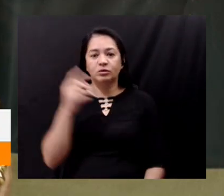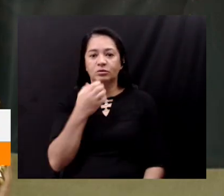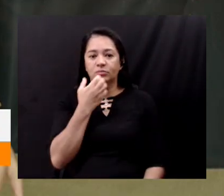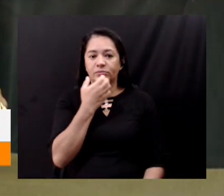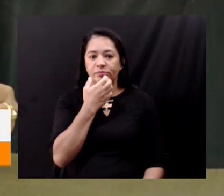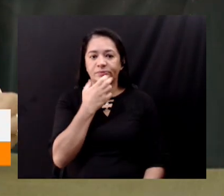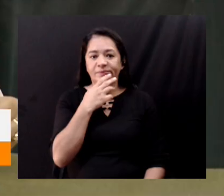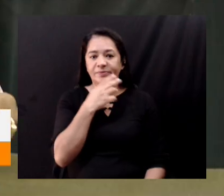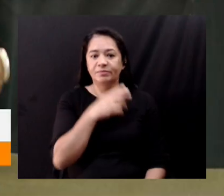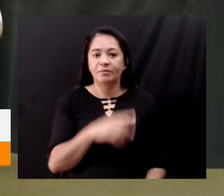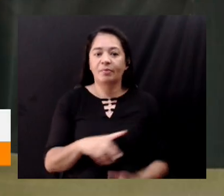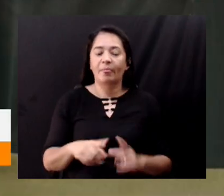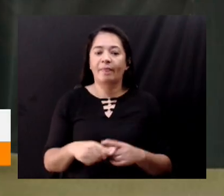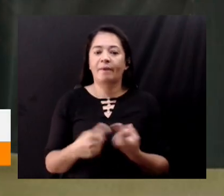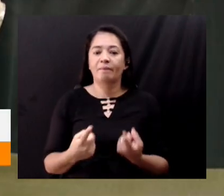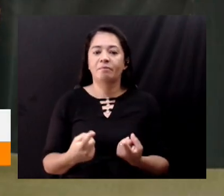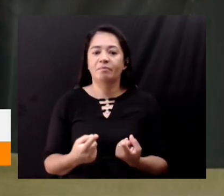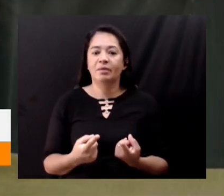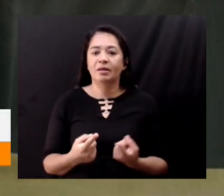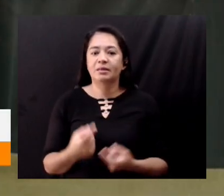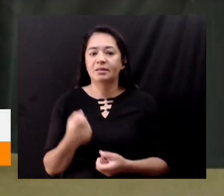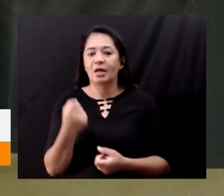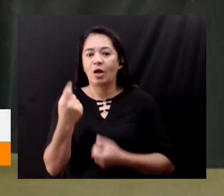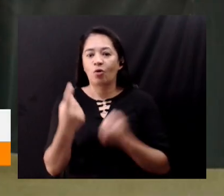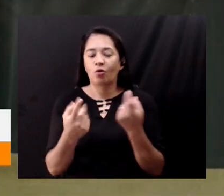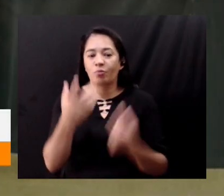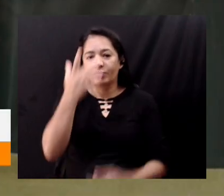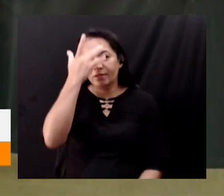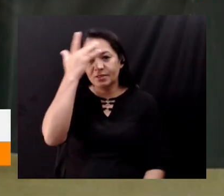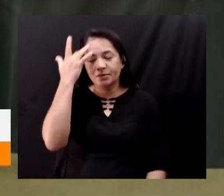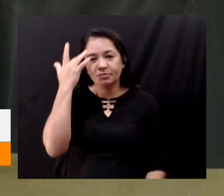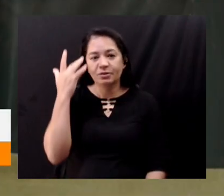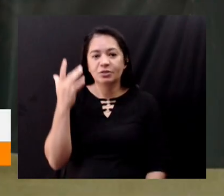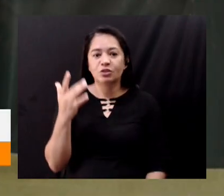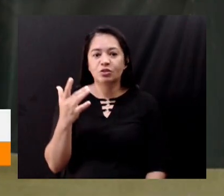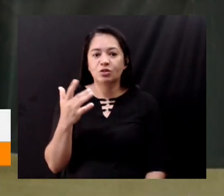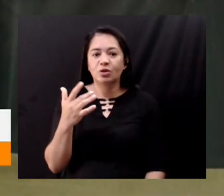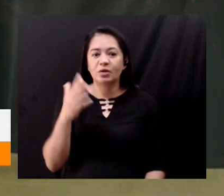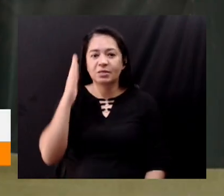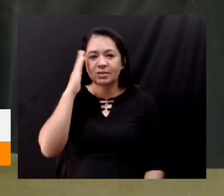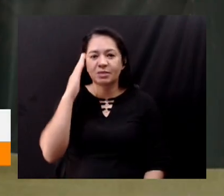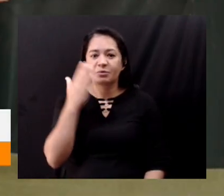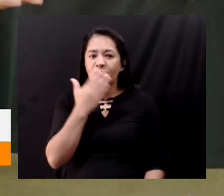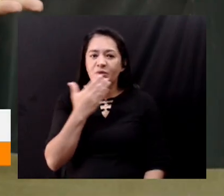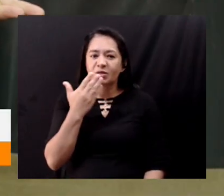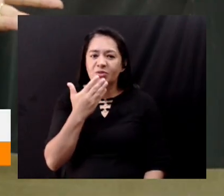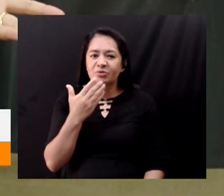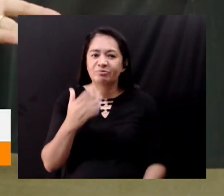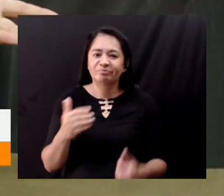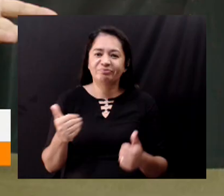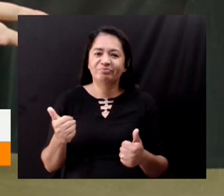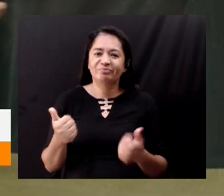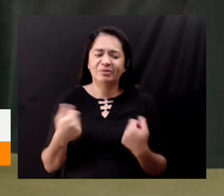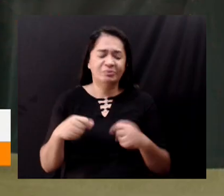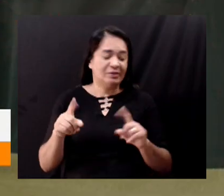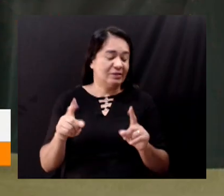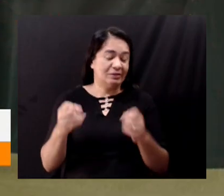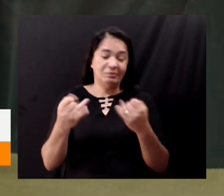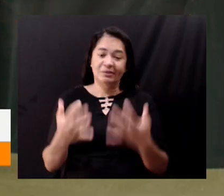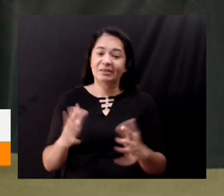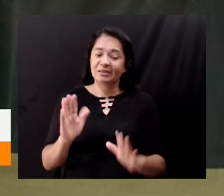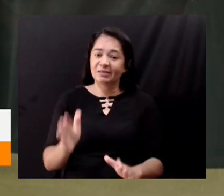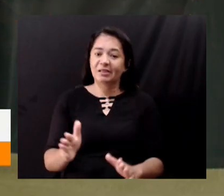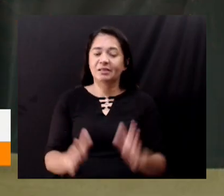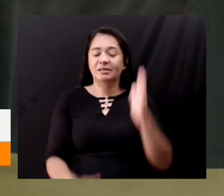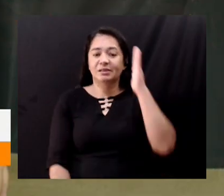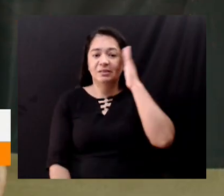não resiste ao açúcar, mesmo sabendo que o açúcar é o tal do açúcar, né, gente? A gente não precisa nem falar, a gente sabe que o açúcar não